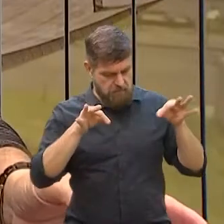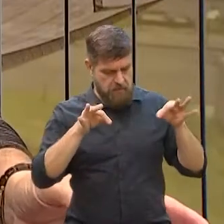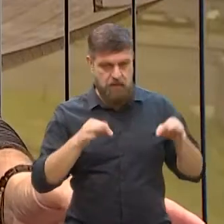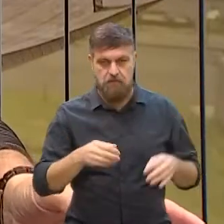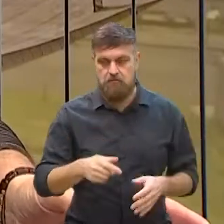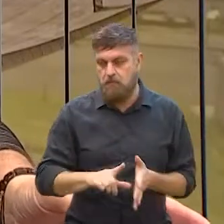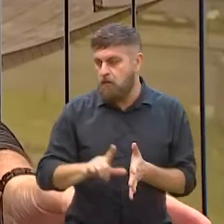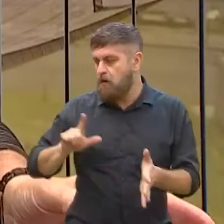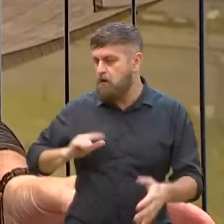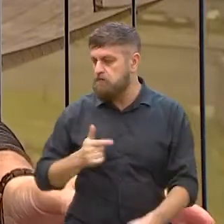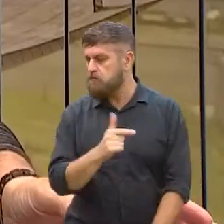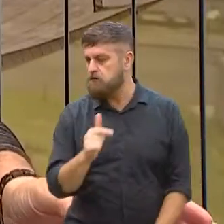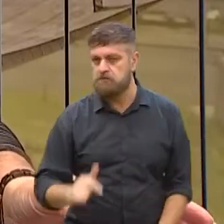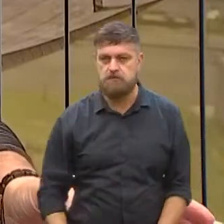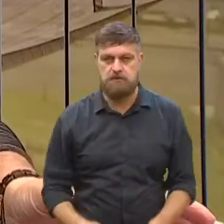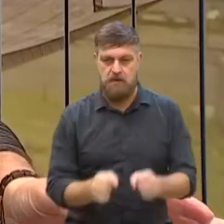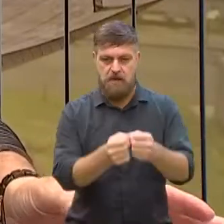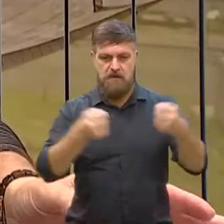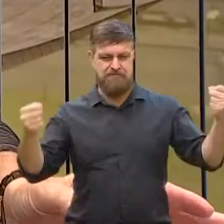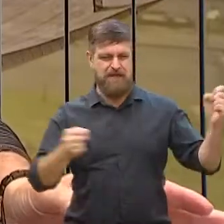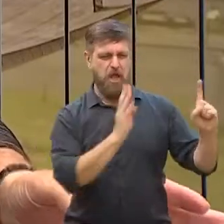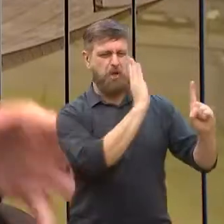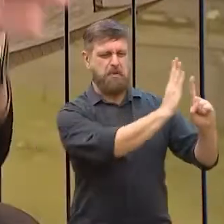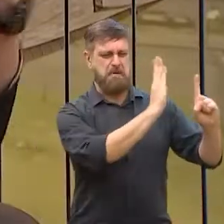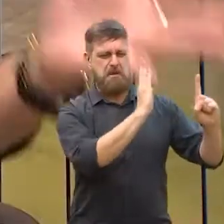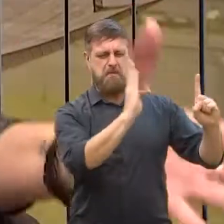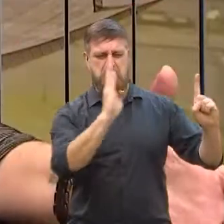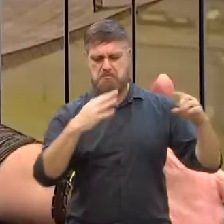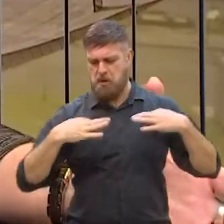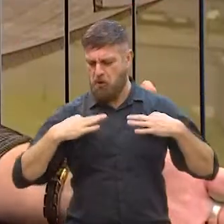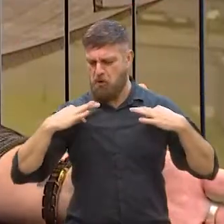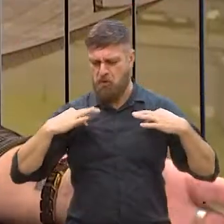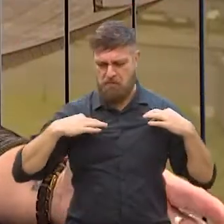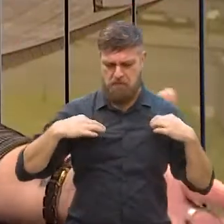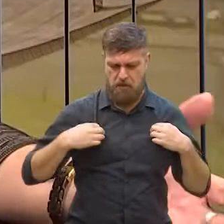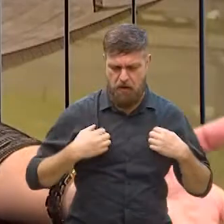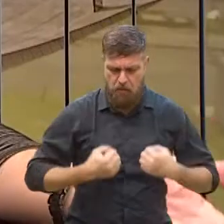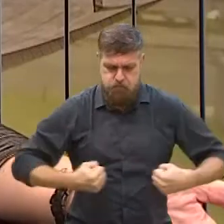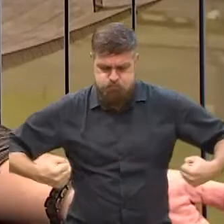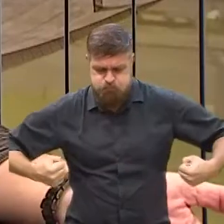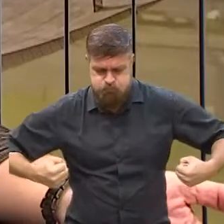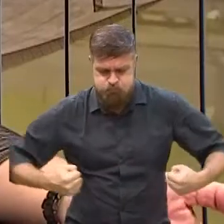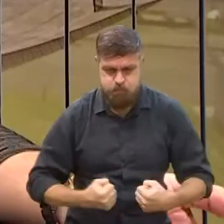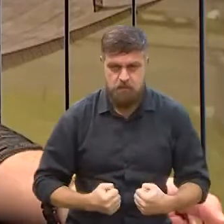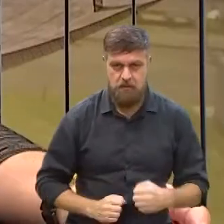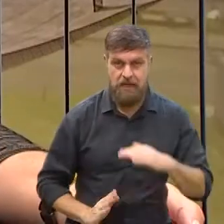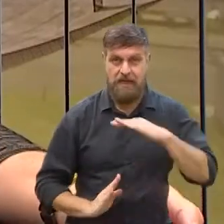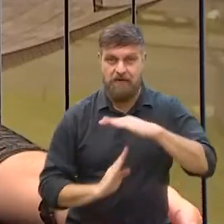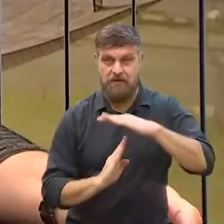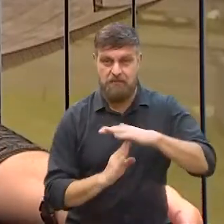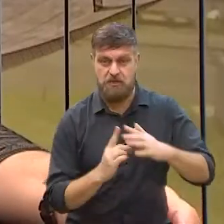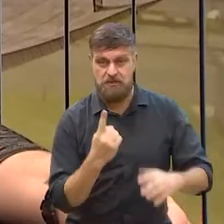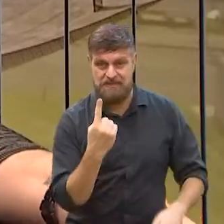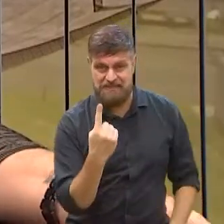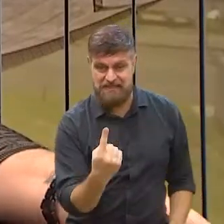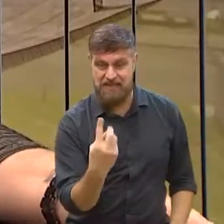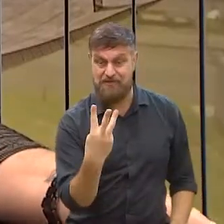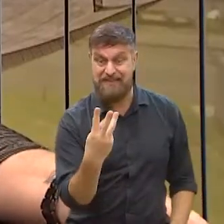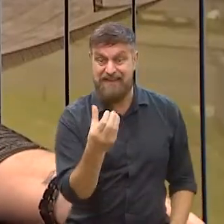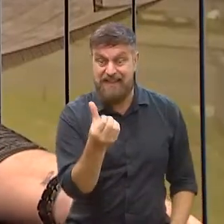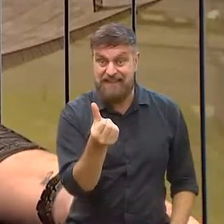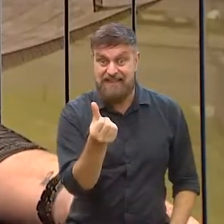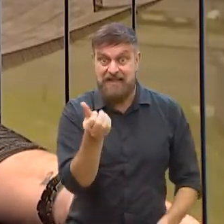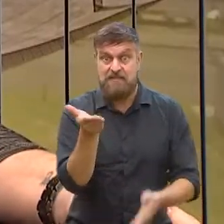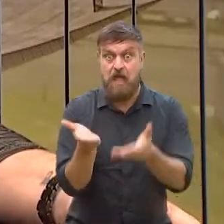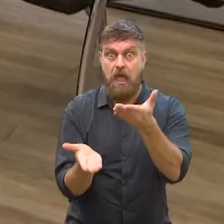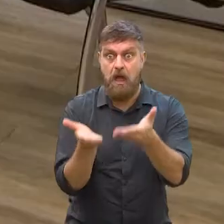Antes eu não fazia isso. Entendeu? Cada hora eu estava de um jeito. Eu cheguei a 136 quilos.